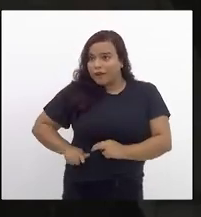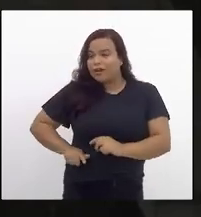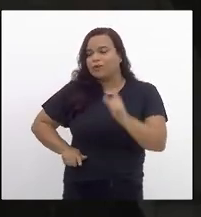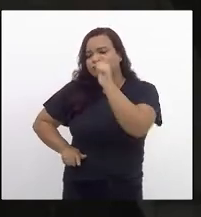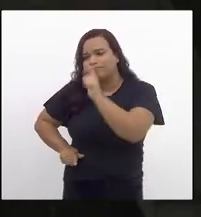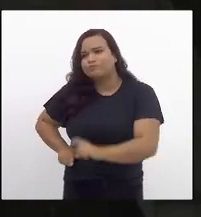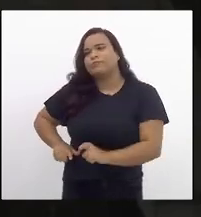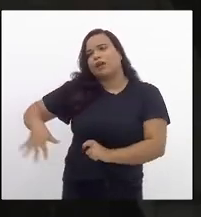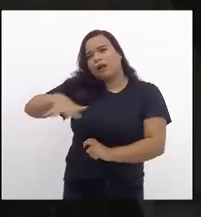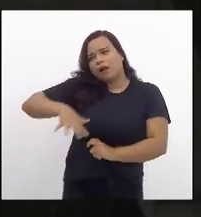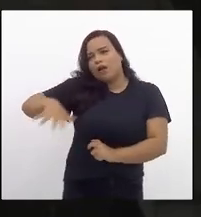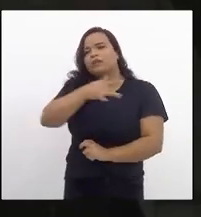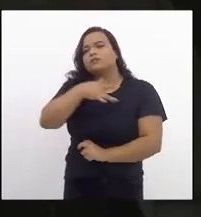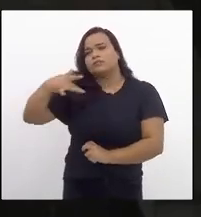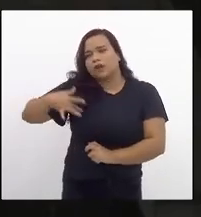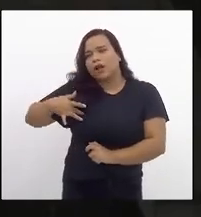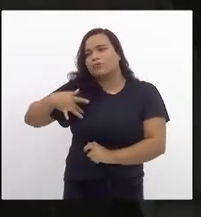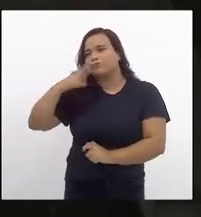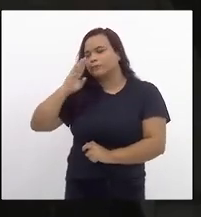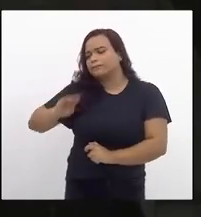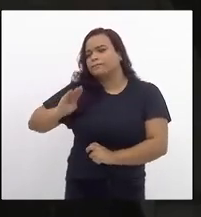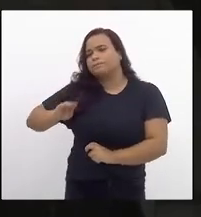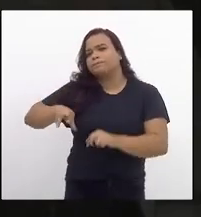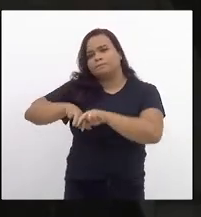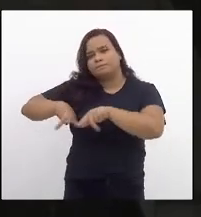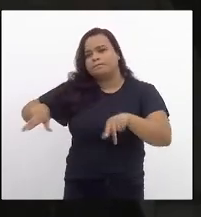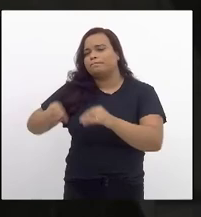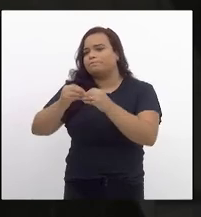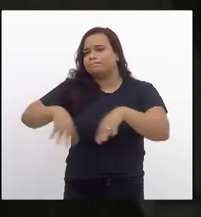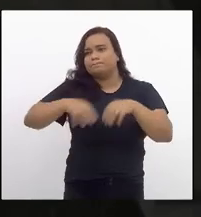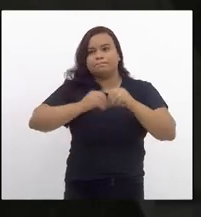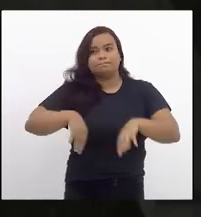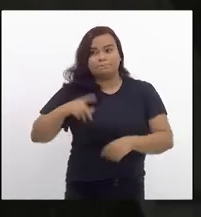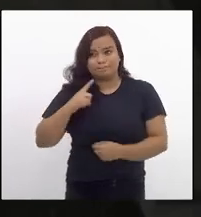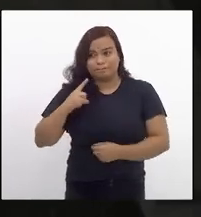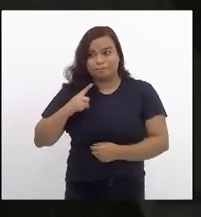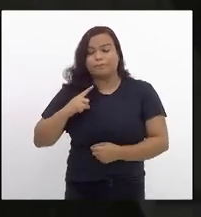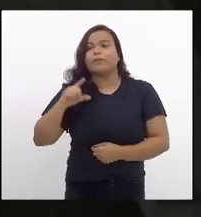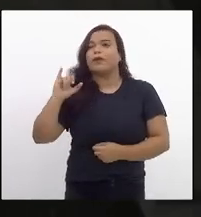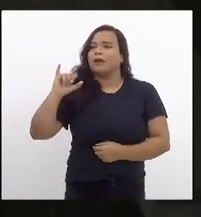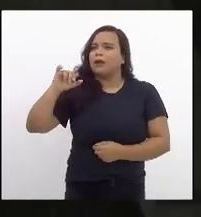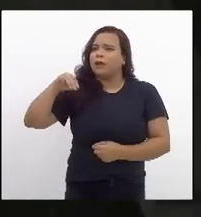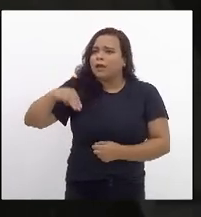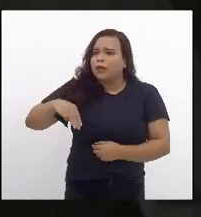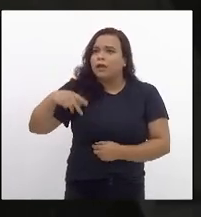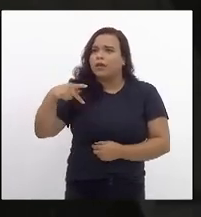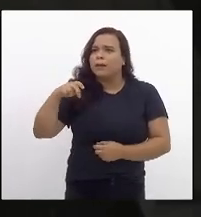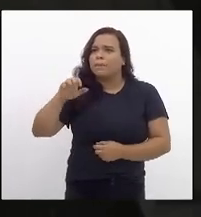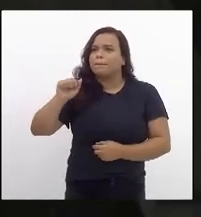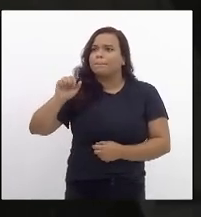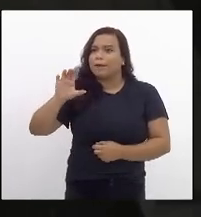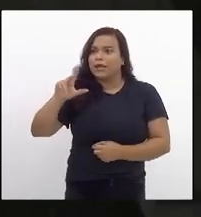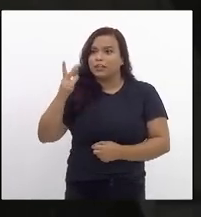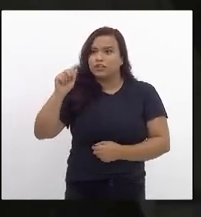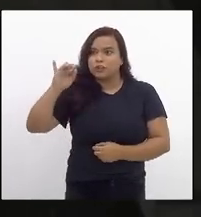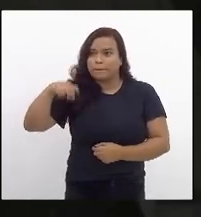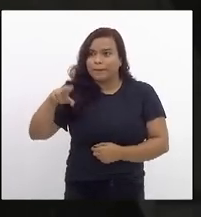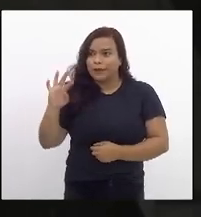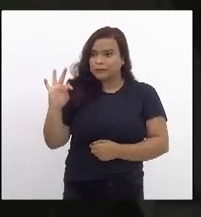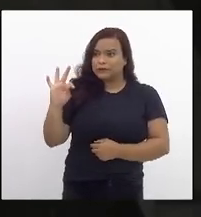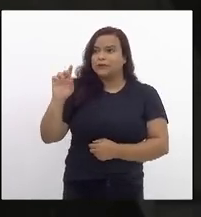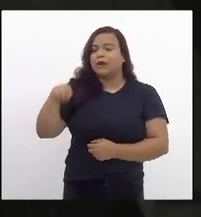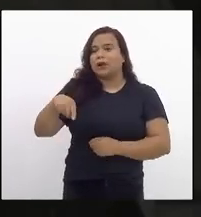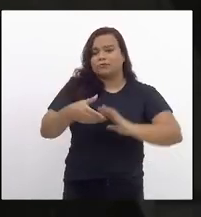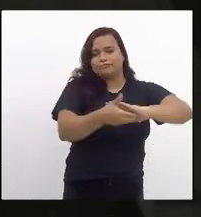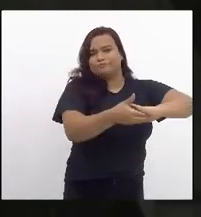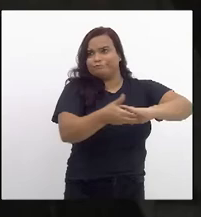na área da saúde e impeachment que foi configurado nesta casa e depois